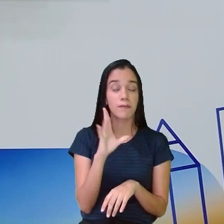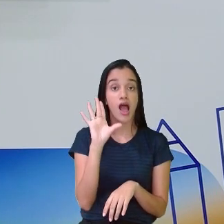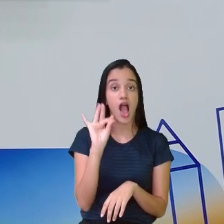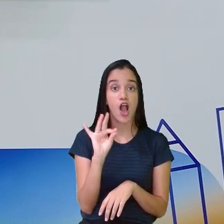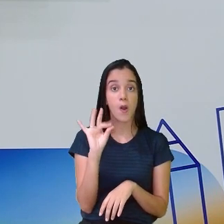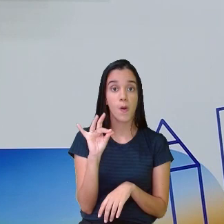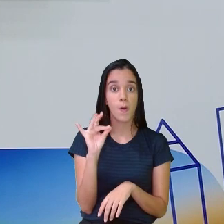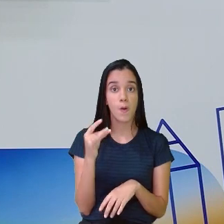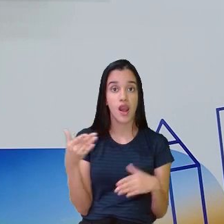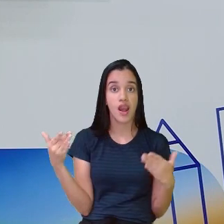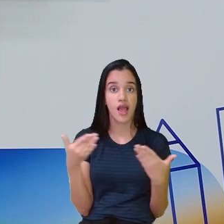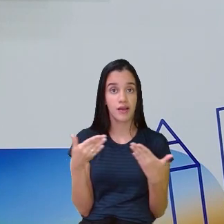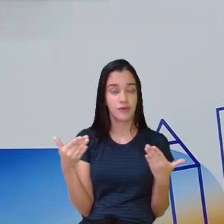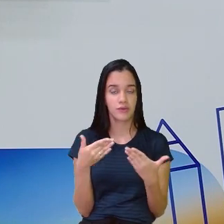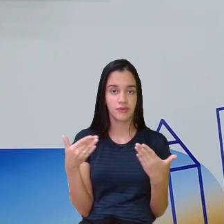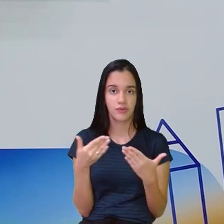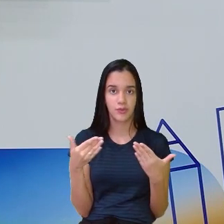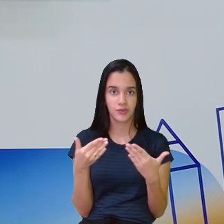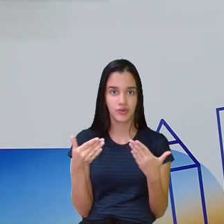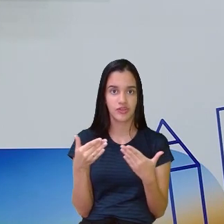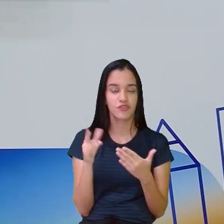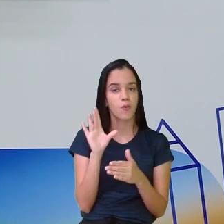cola nela e vou colar